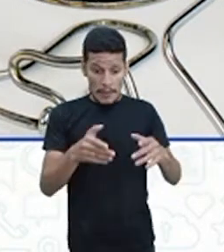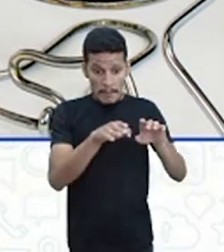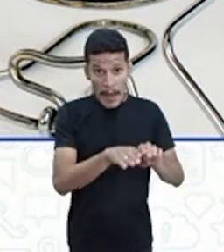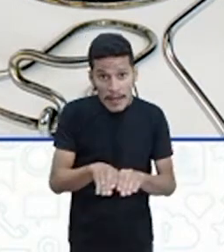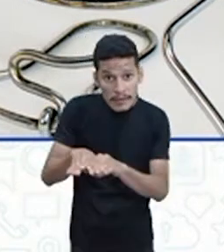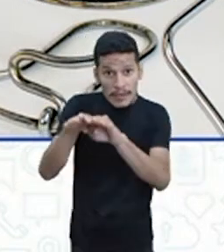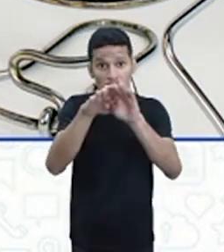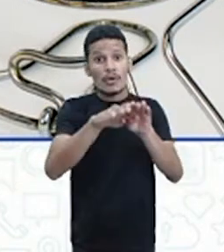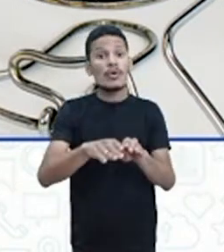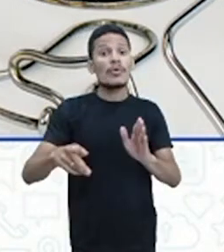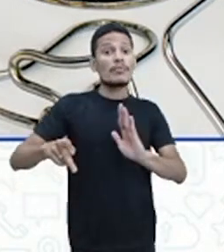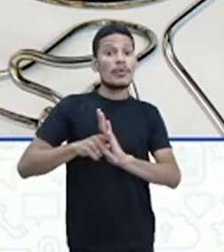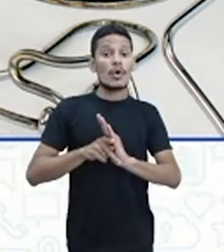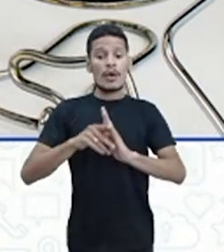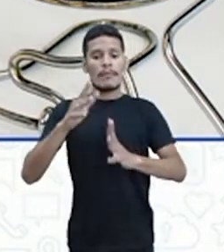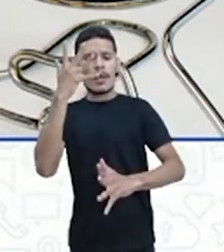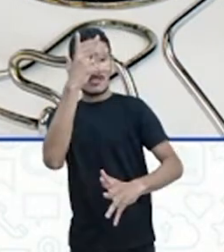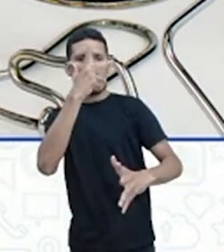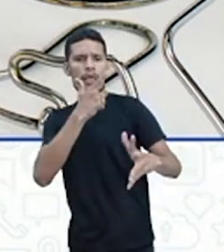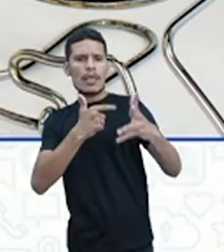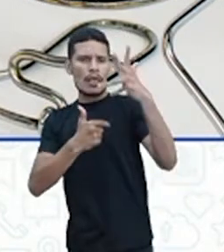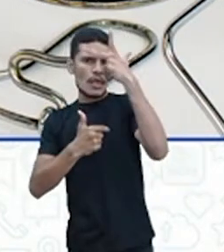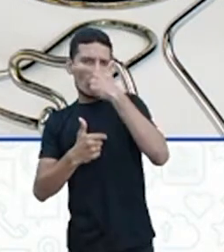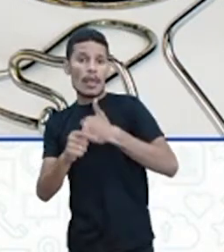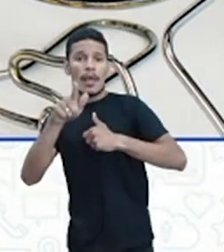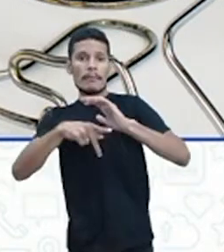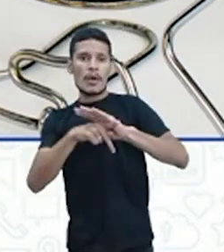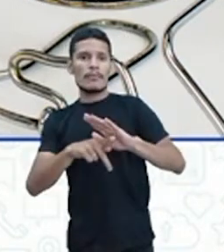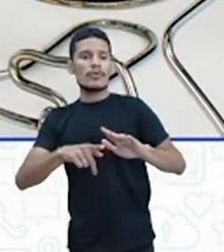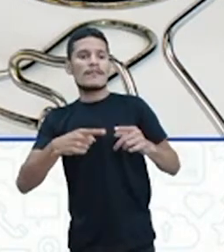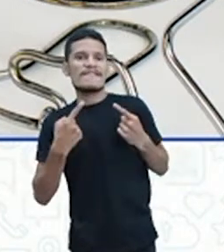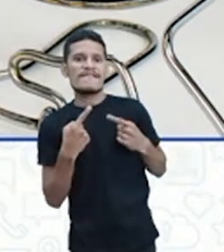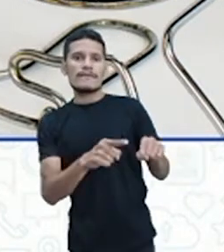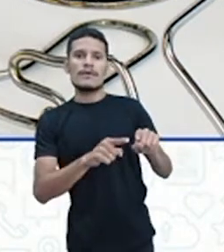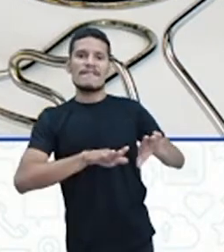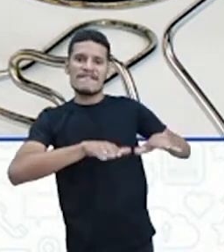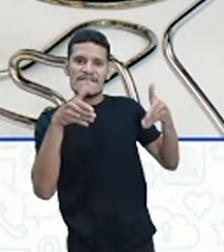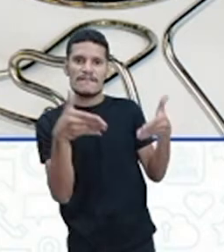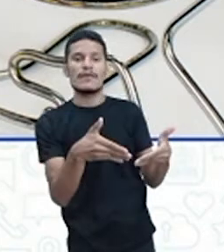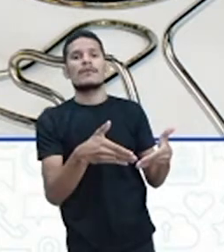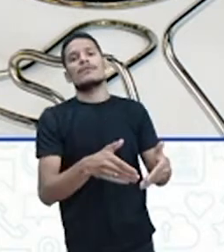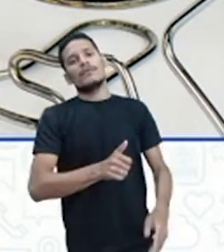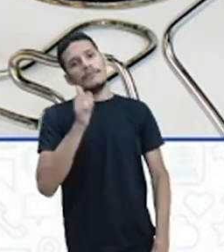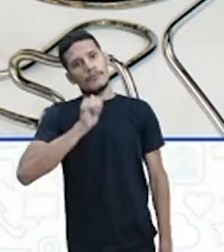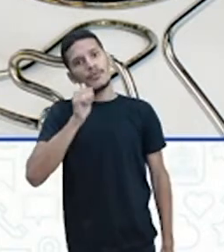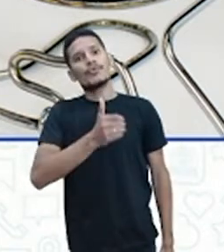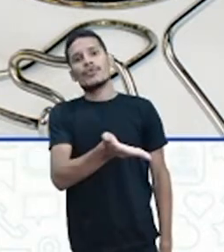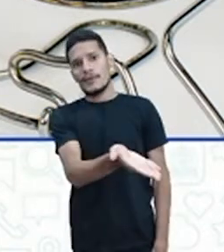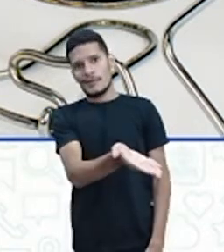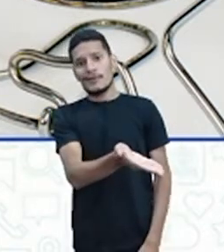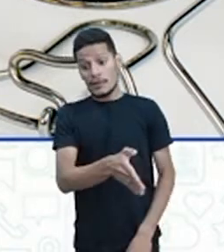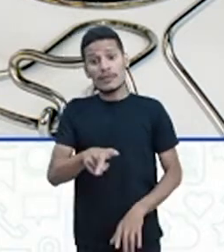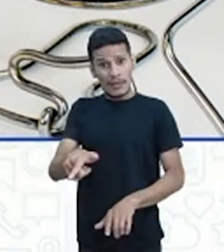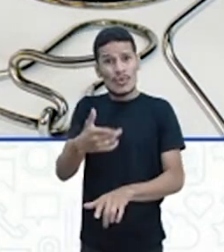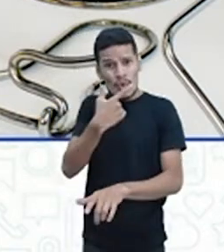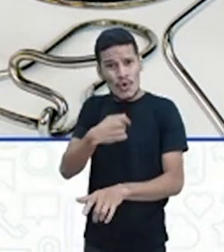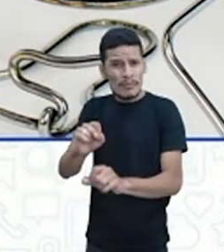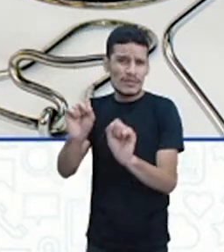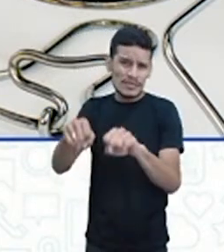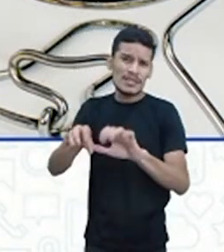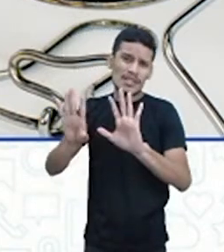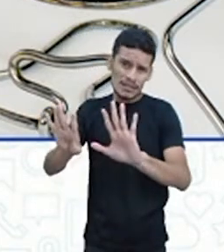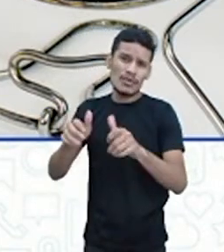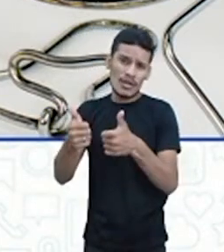de beleza, ele é particularmente cruel com as mulheres. Não que não afete os homens, não estou falando isso de